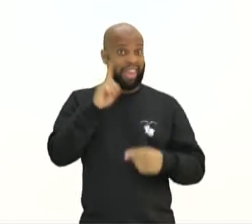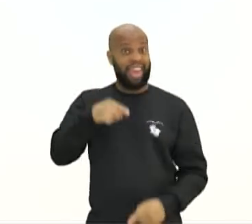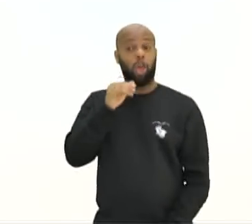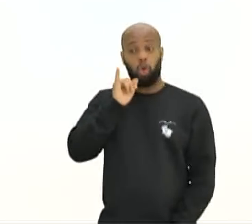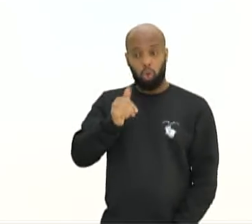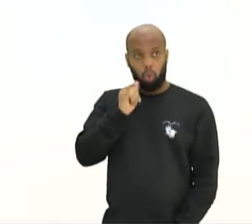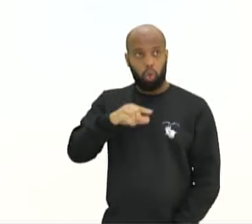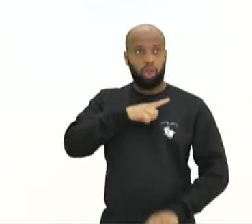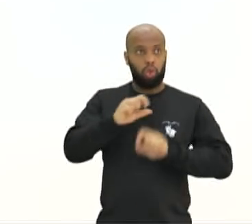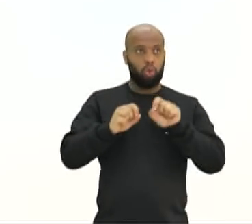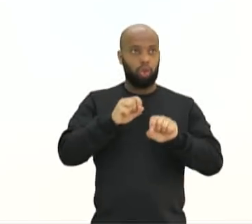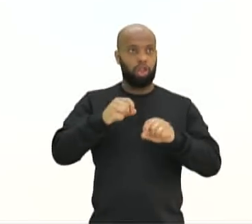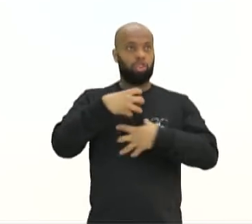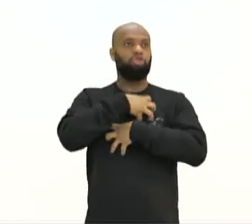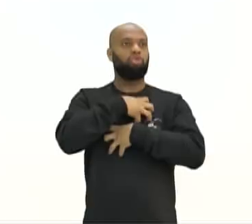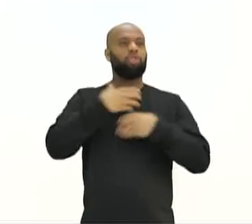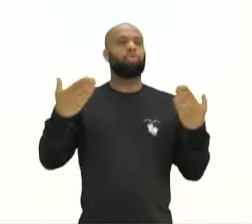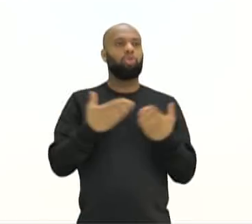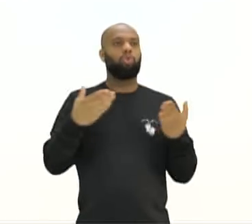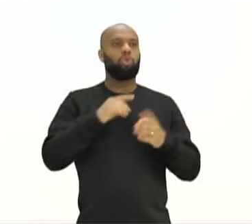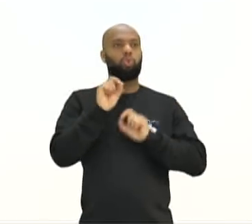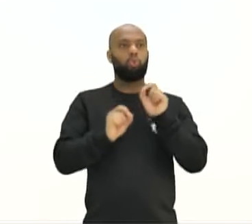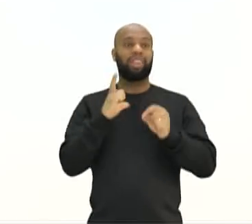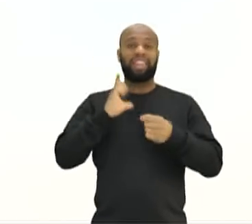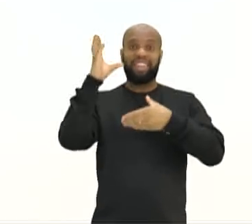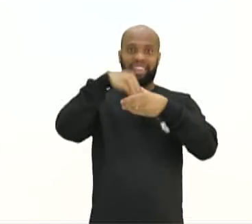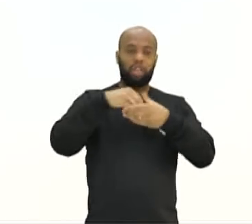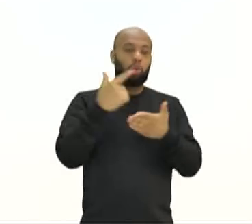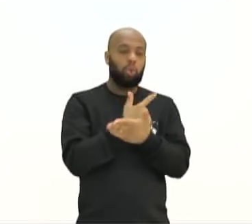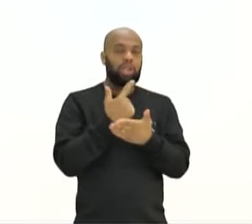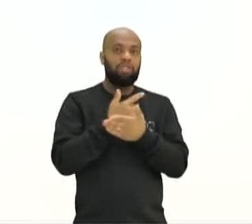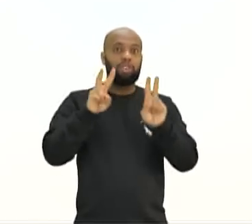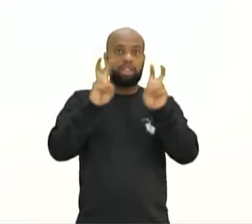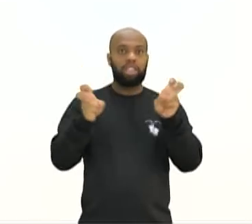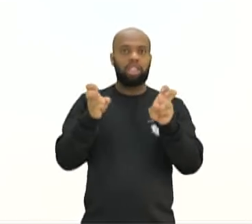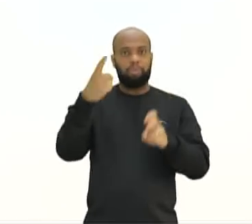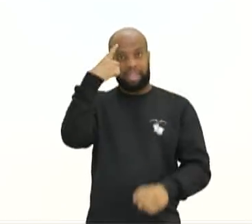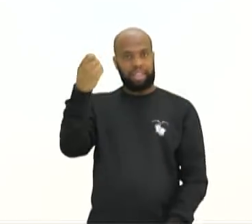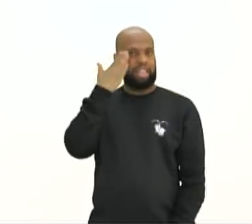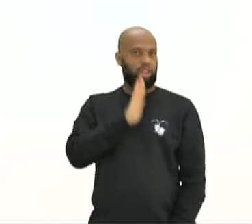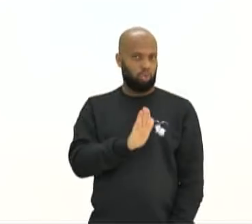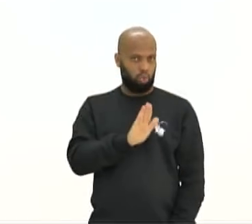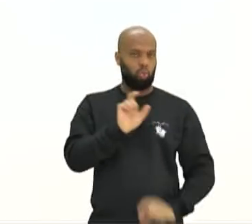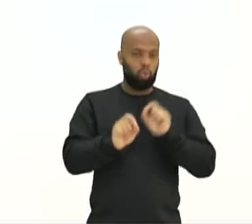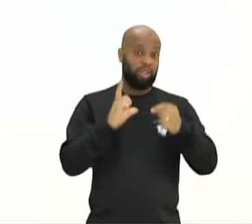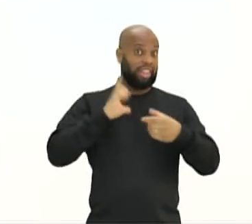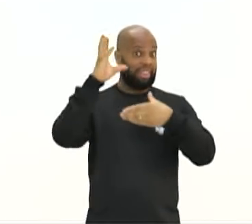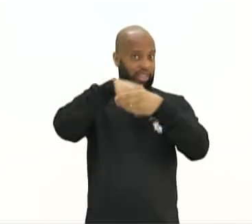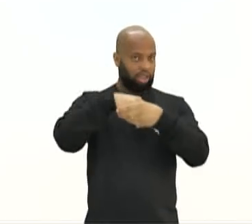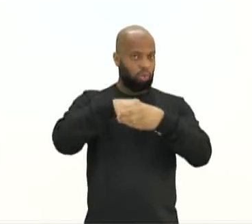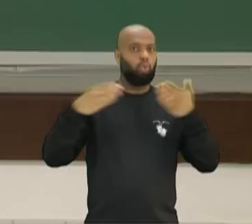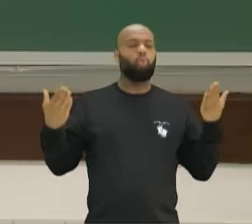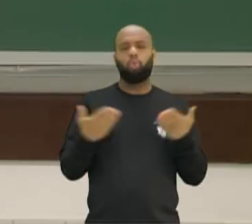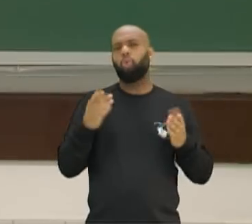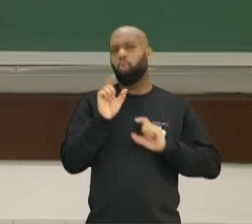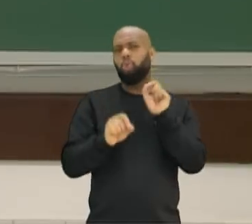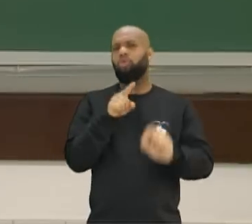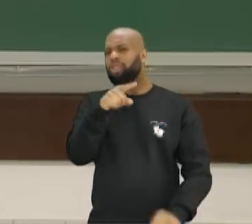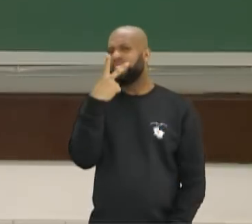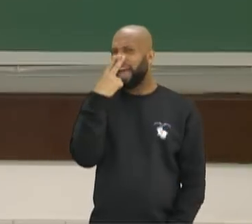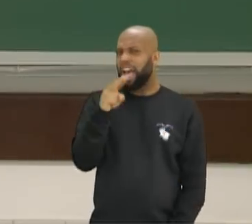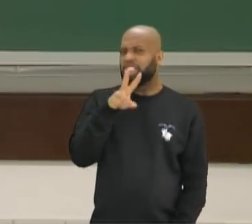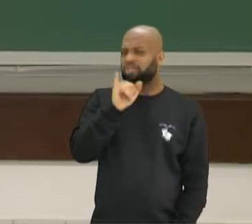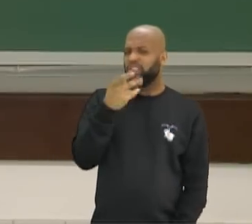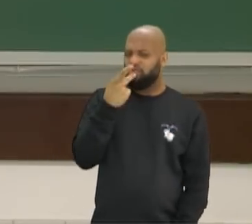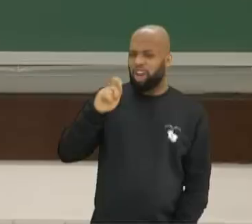conto e ele está nesse livro chamado Uma Ideia Toda Azul, certo? É um conto que está lá dentro. Então, pelo